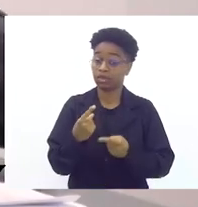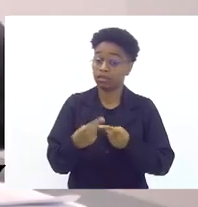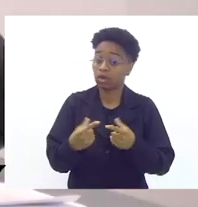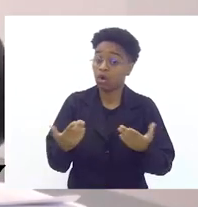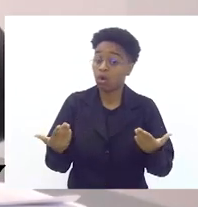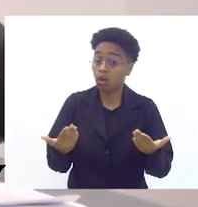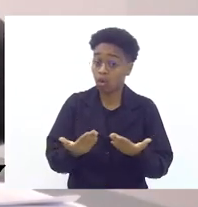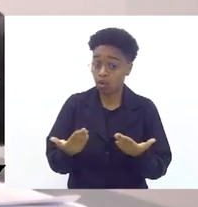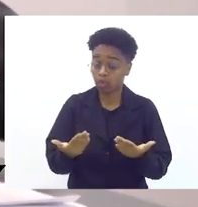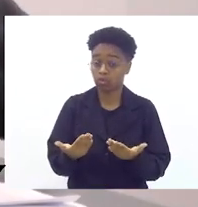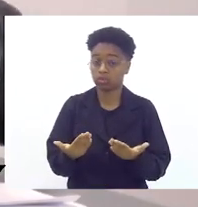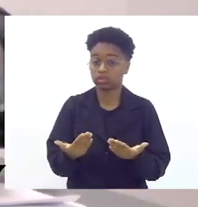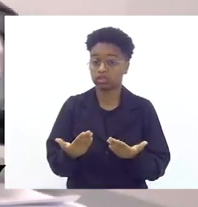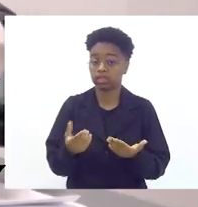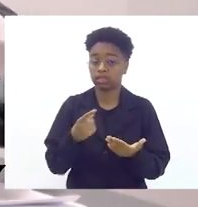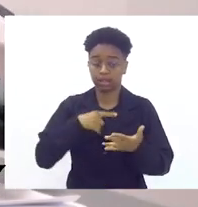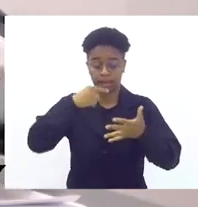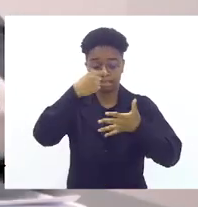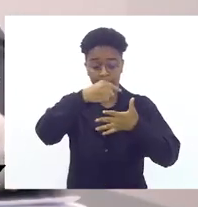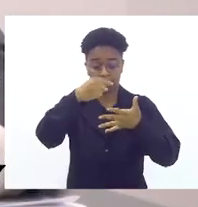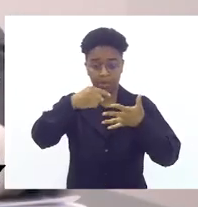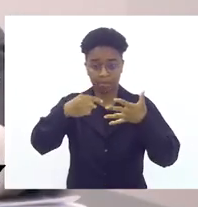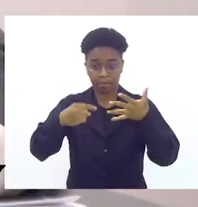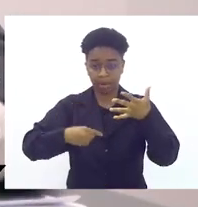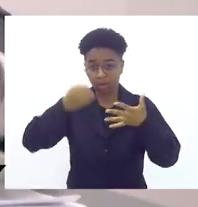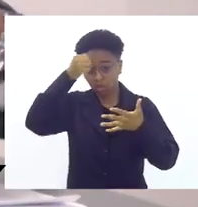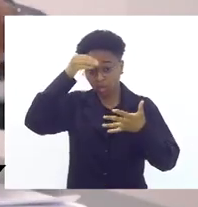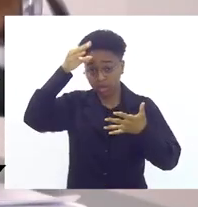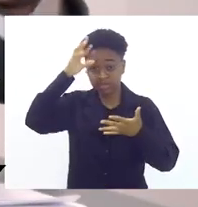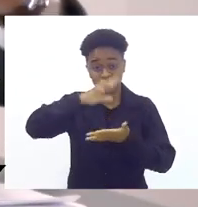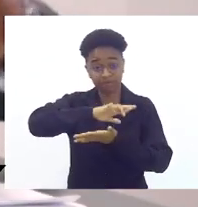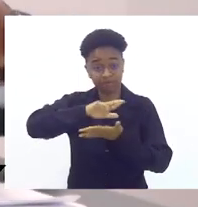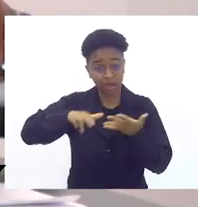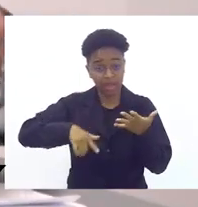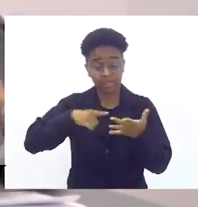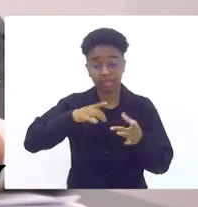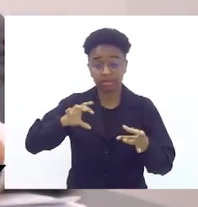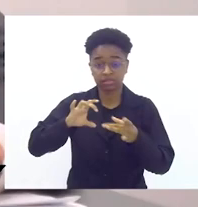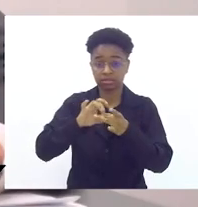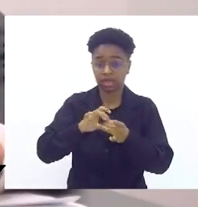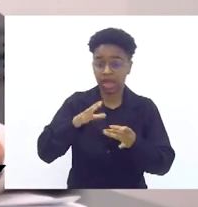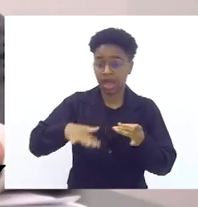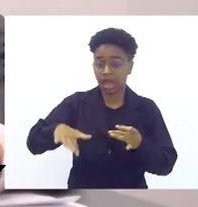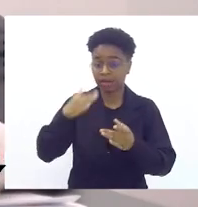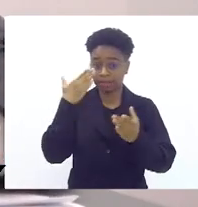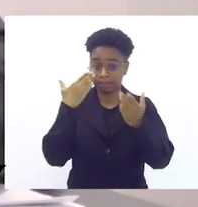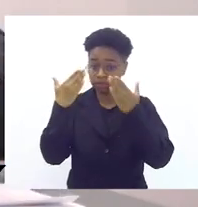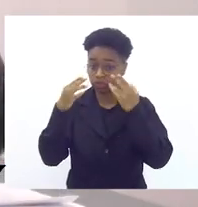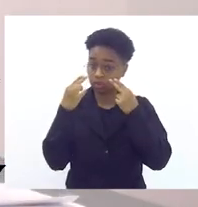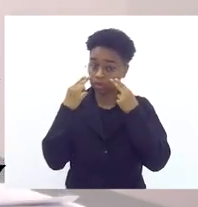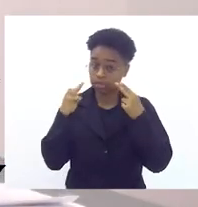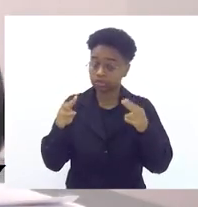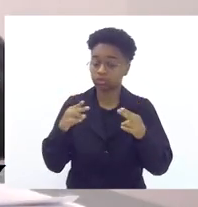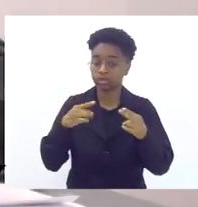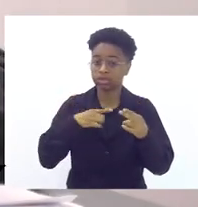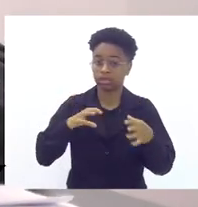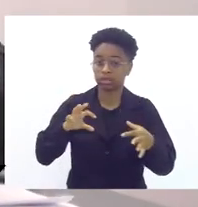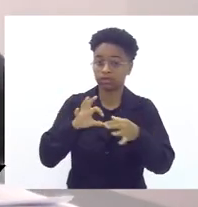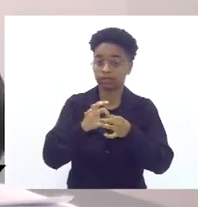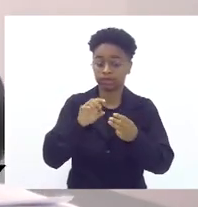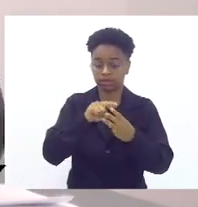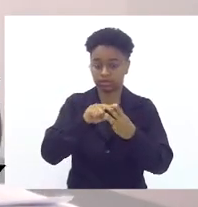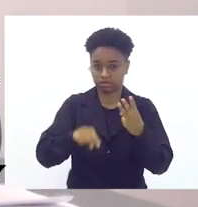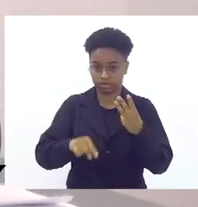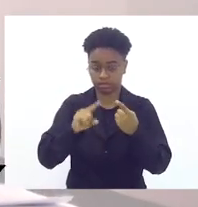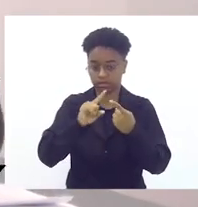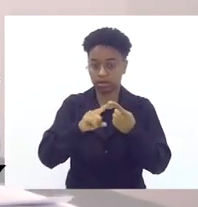a gente tem uma série de conhecimentos que estão numa área chamada psicologia do testemunho que reúne basicamente três Ramos